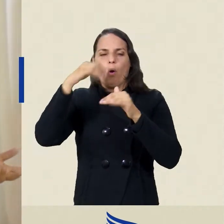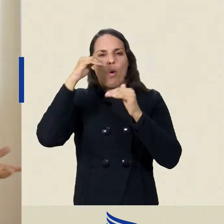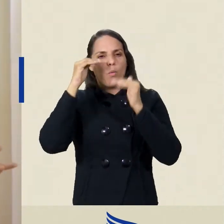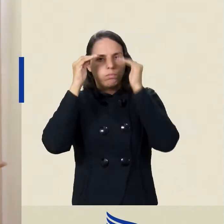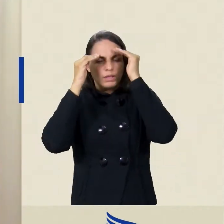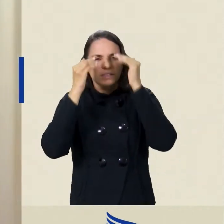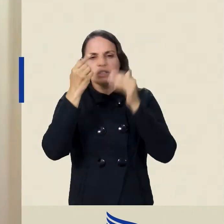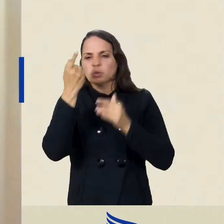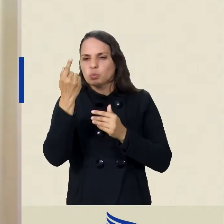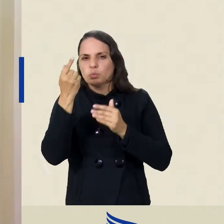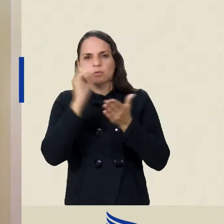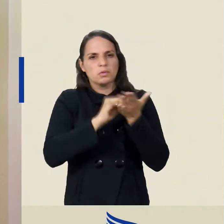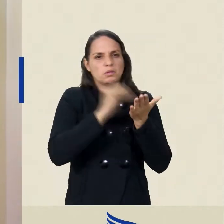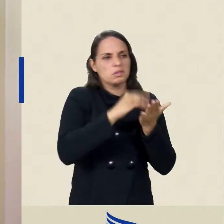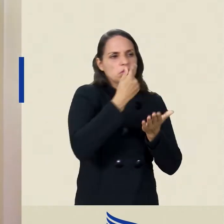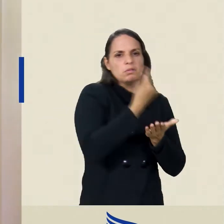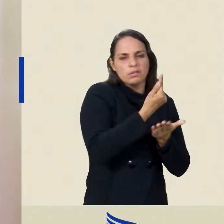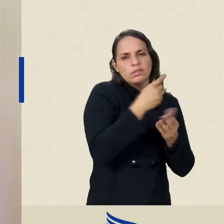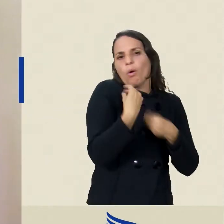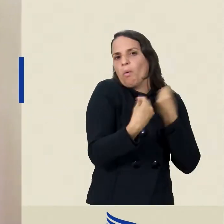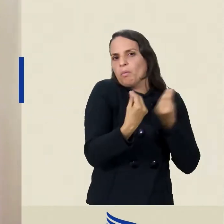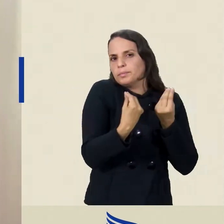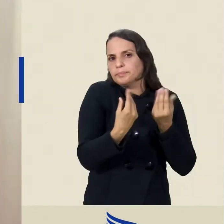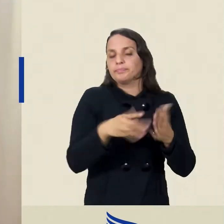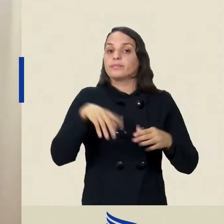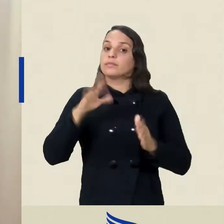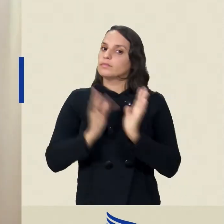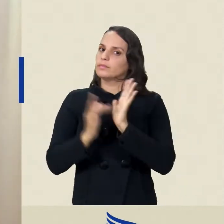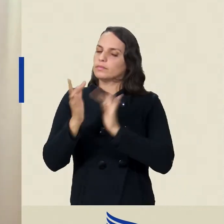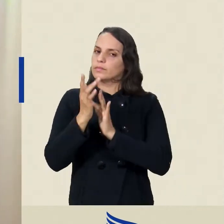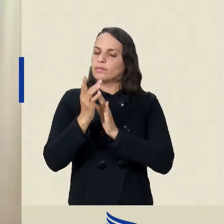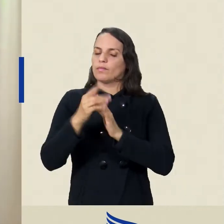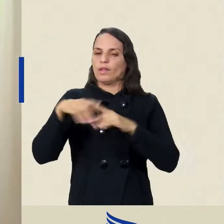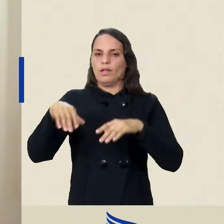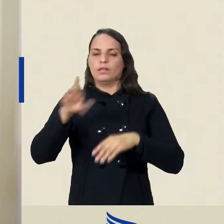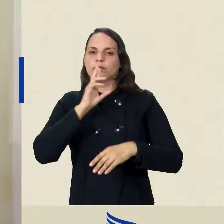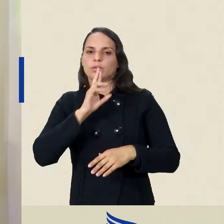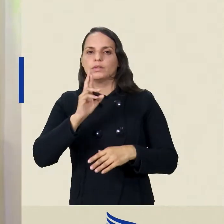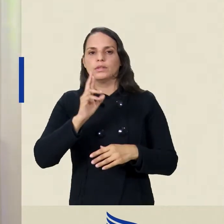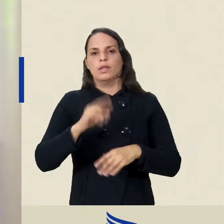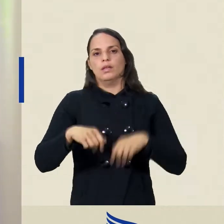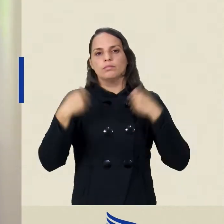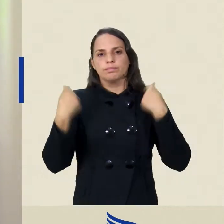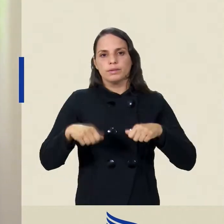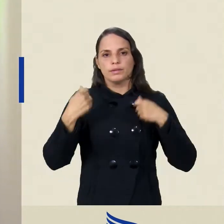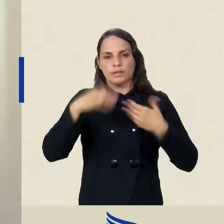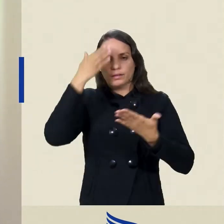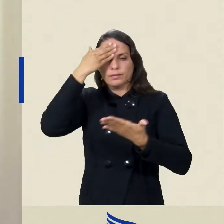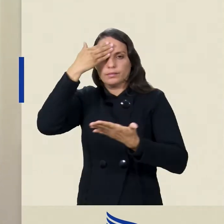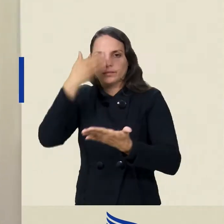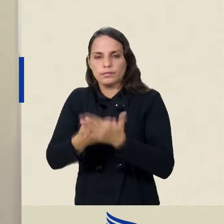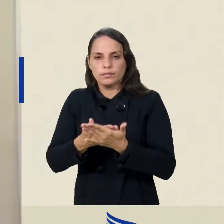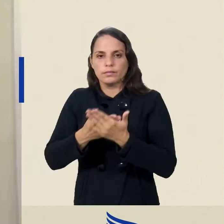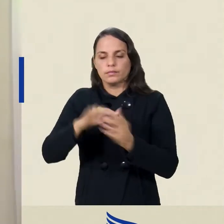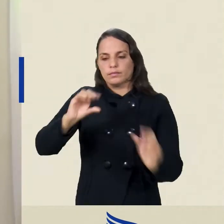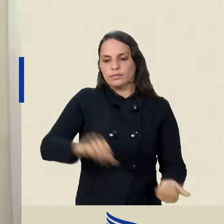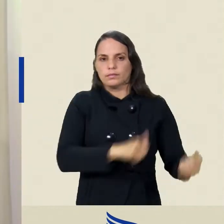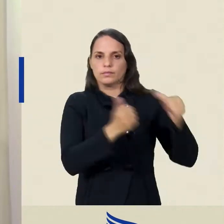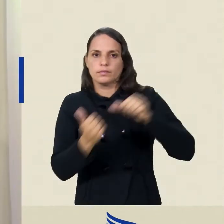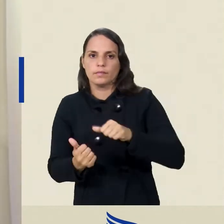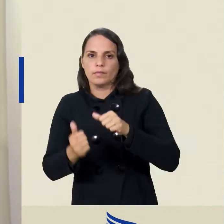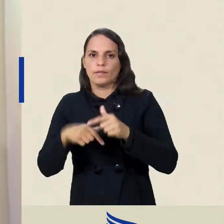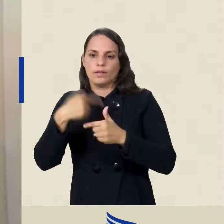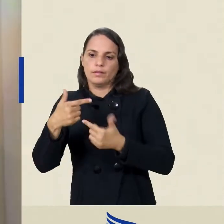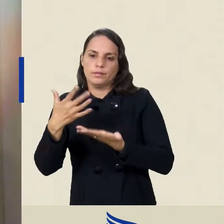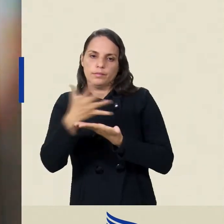características mencionadas? Jesus disse: quem crer e for batizado será salvo. Alguém